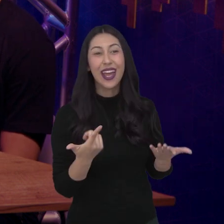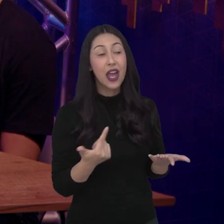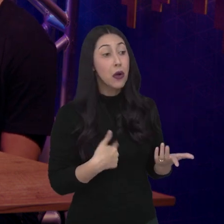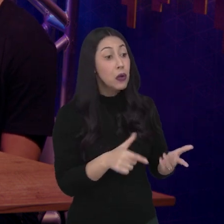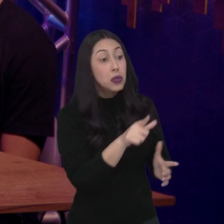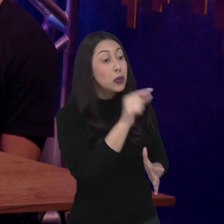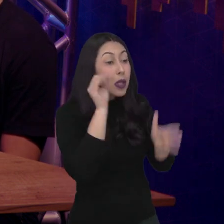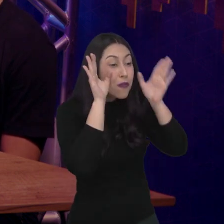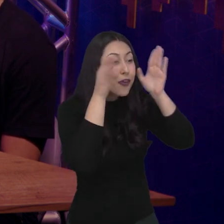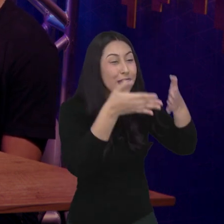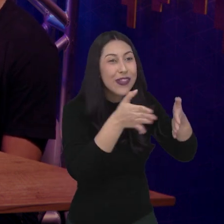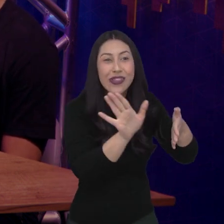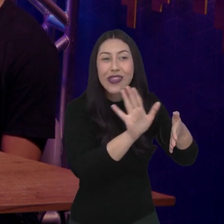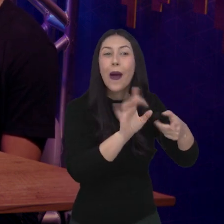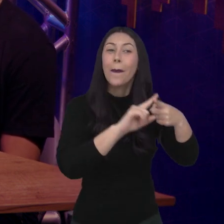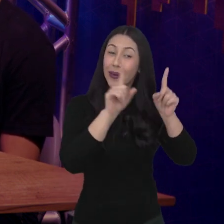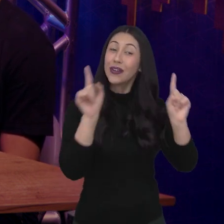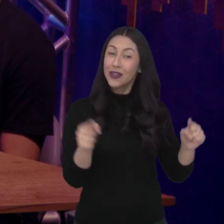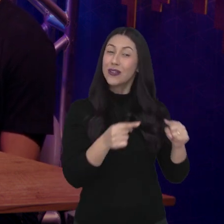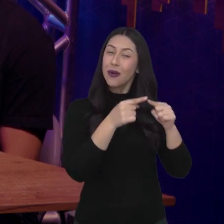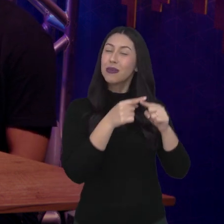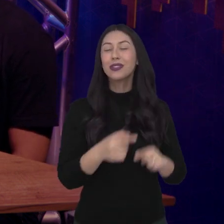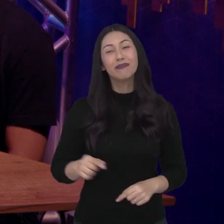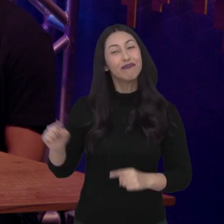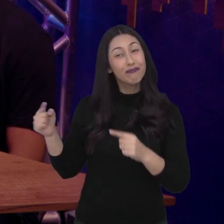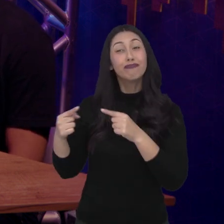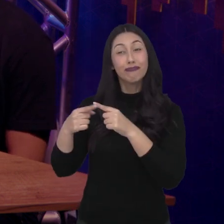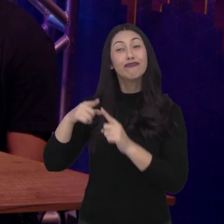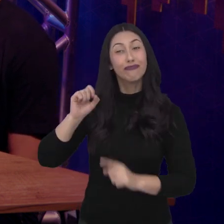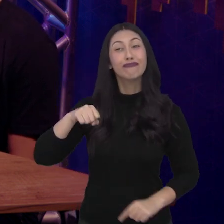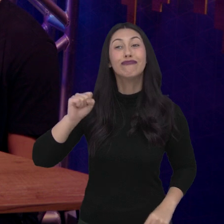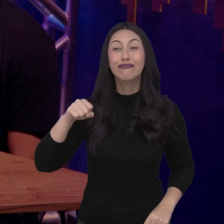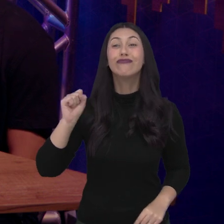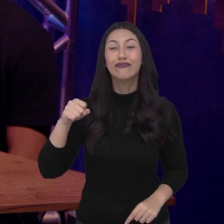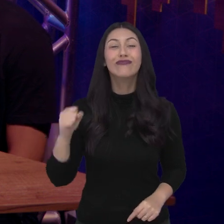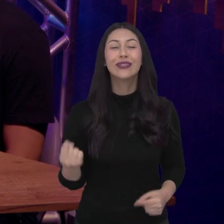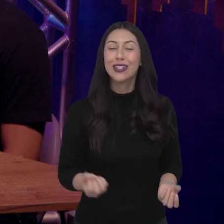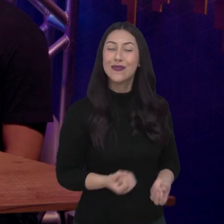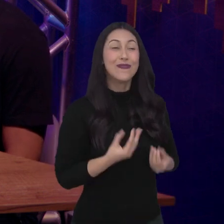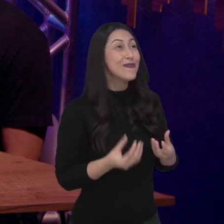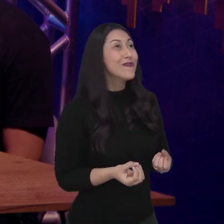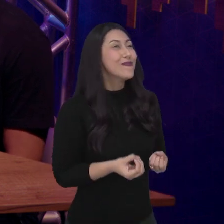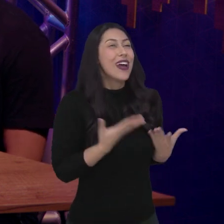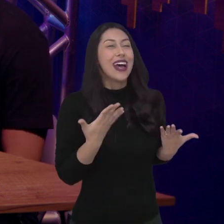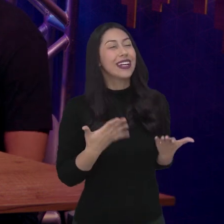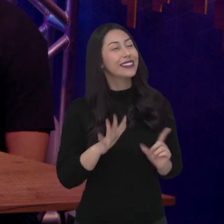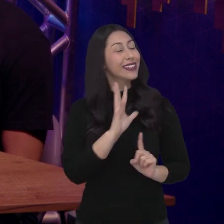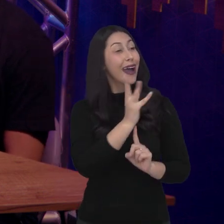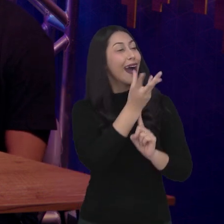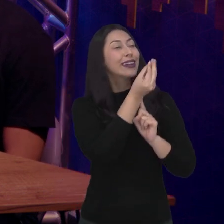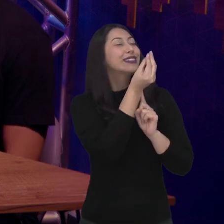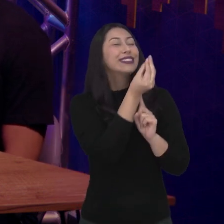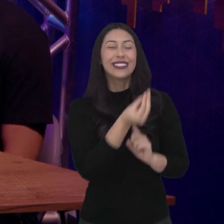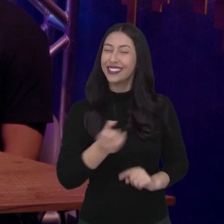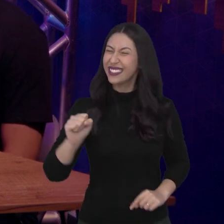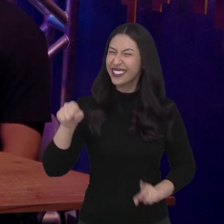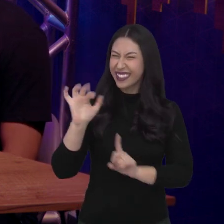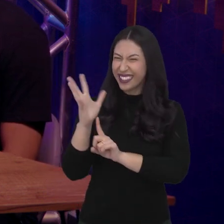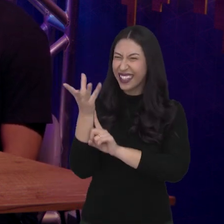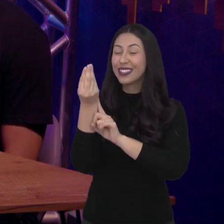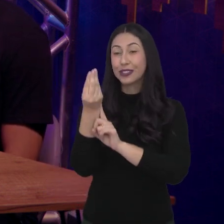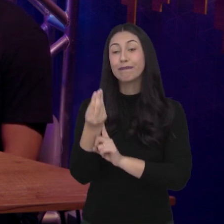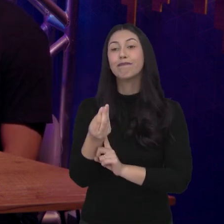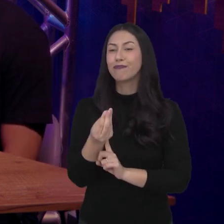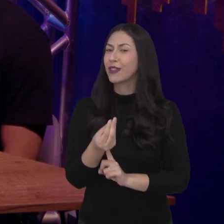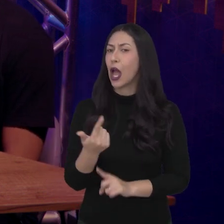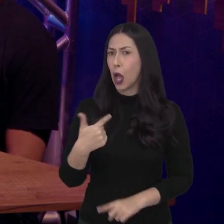sem querer. Mas acho que combinou com o tema. Combinou pra caramba com o tema, Vicky. Bem inspirada, toda artística aqui. Toda artística.